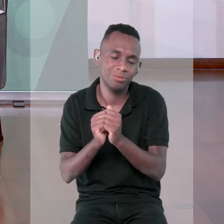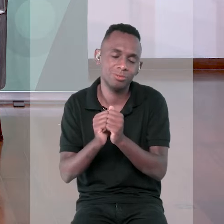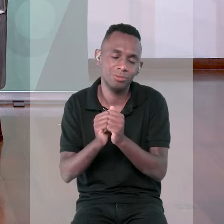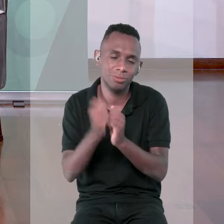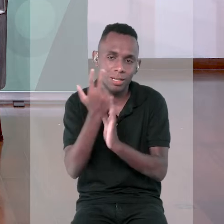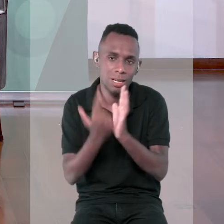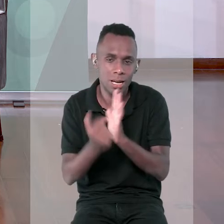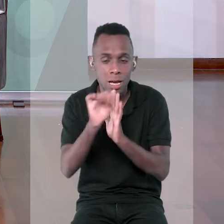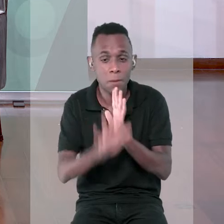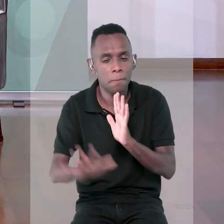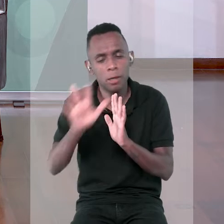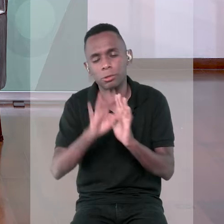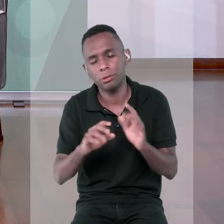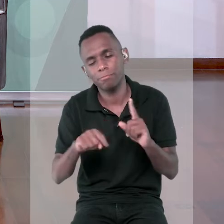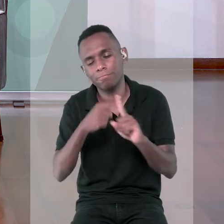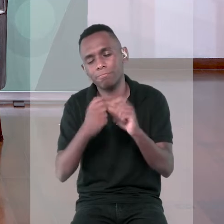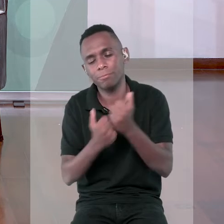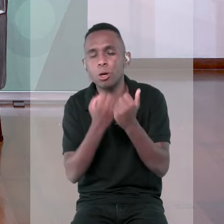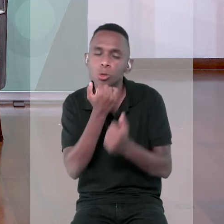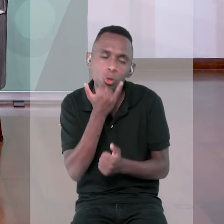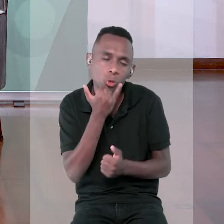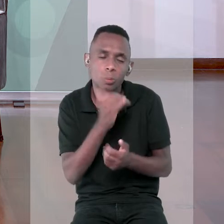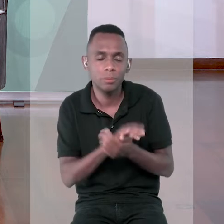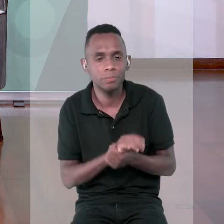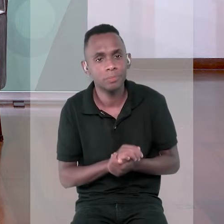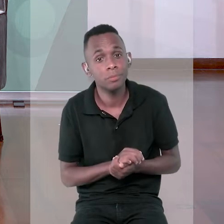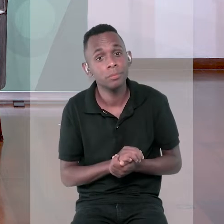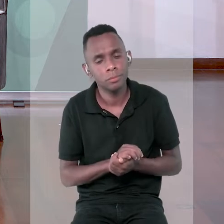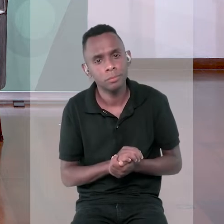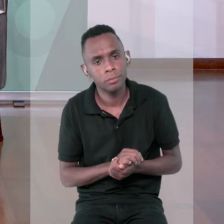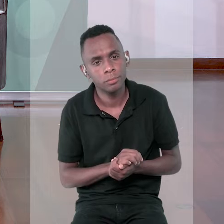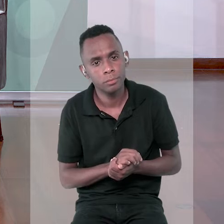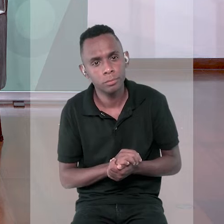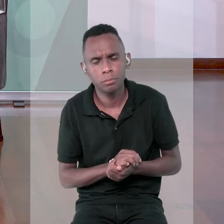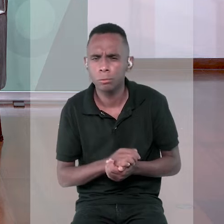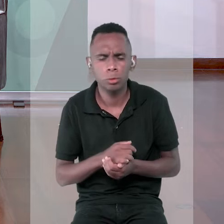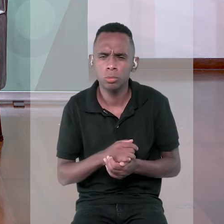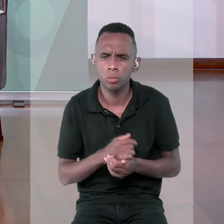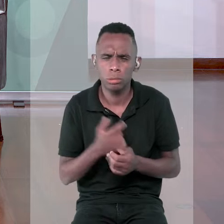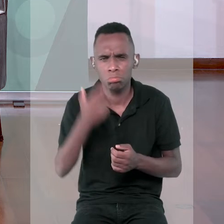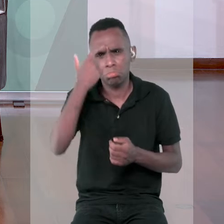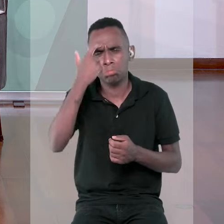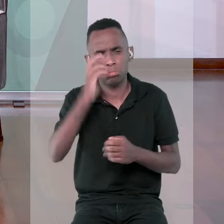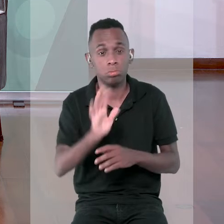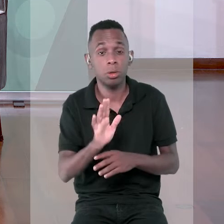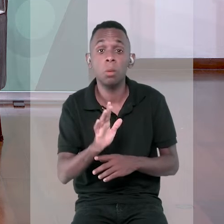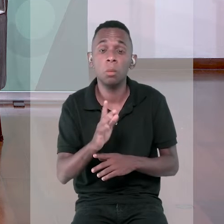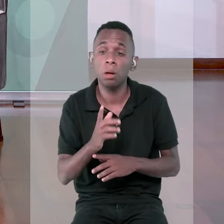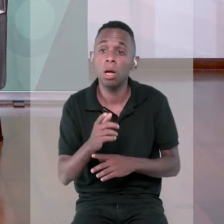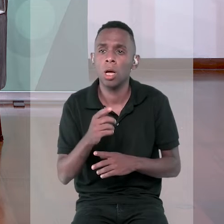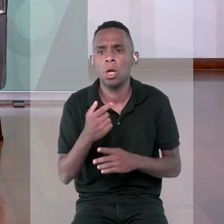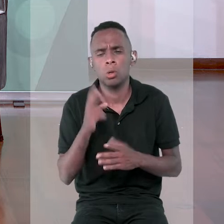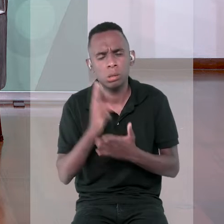né? Eu achei isso o máximo. Desculpe, continue. Não, isso foi muito legal. Eu não tinha pensado nisso. Eu muitas